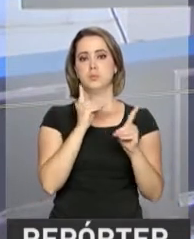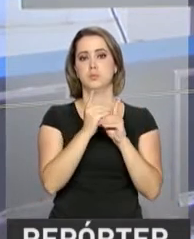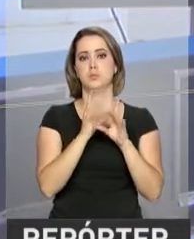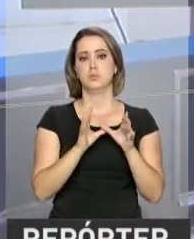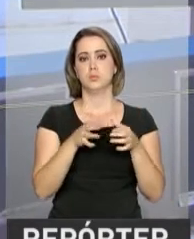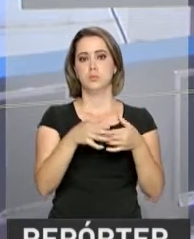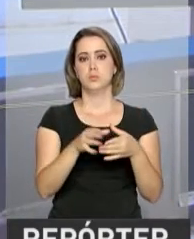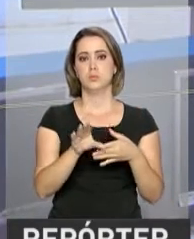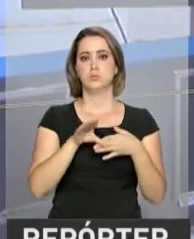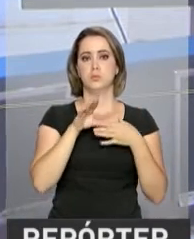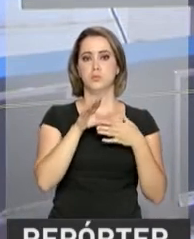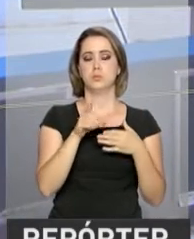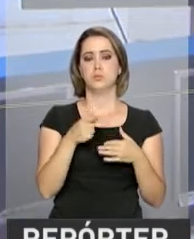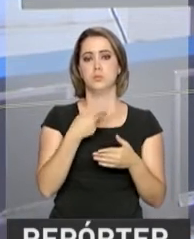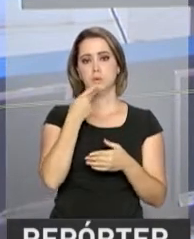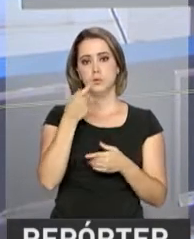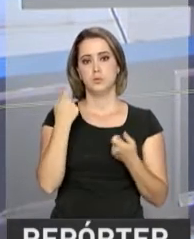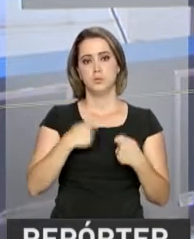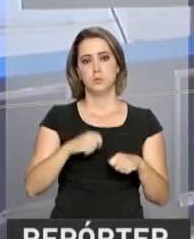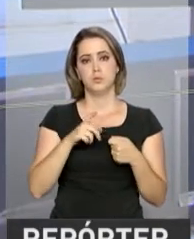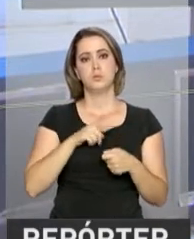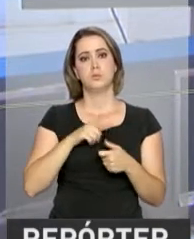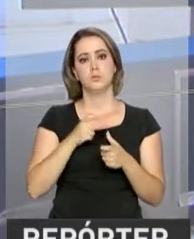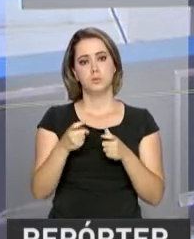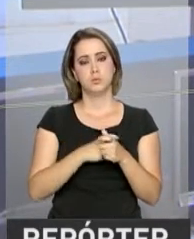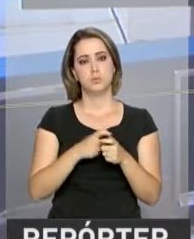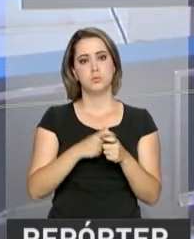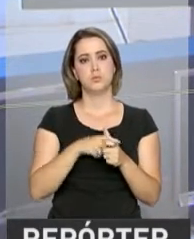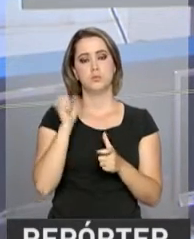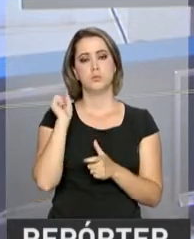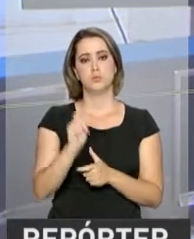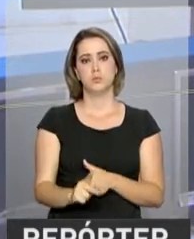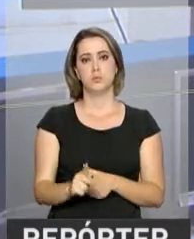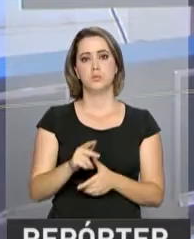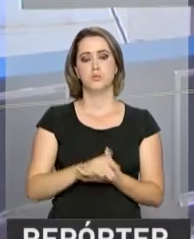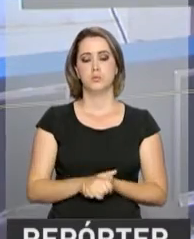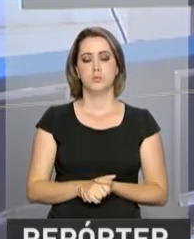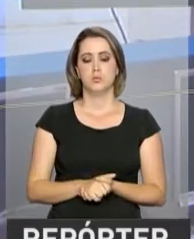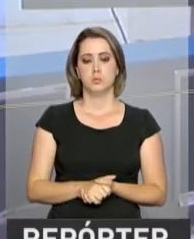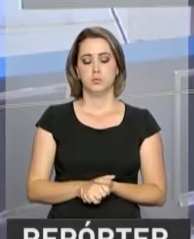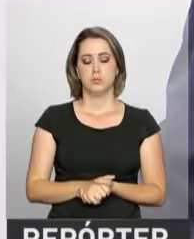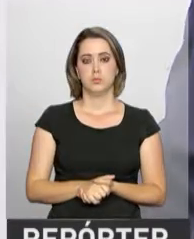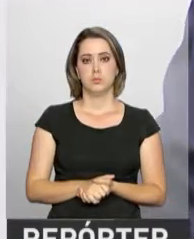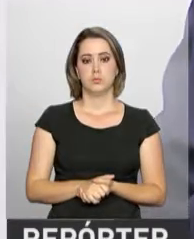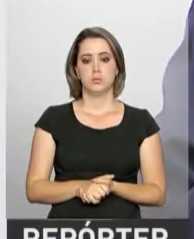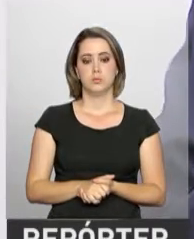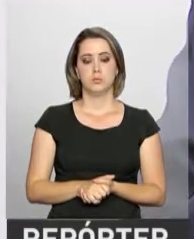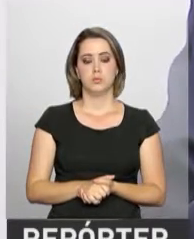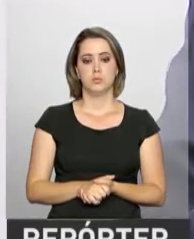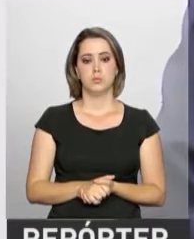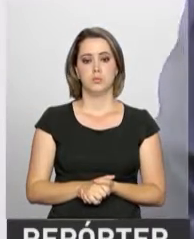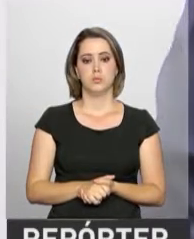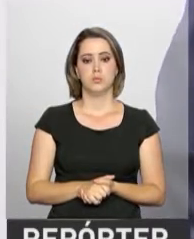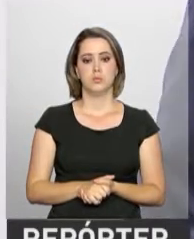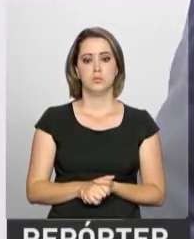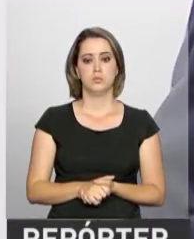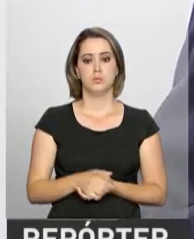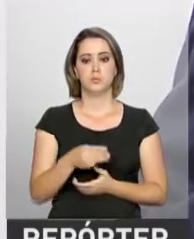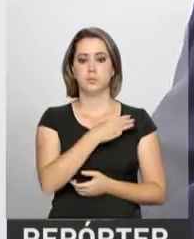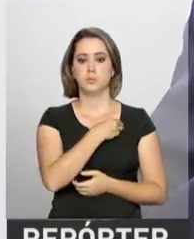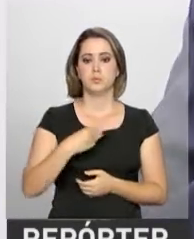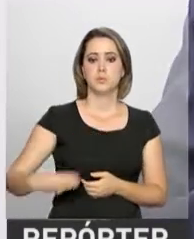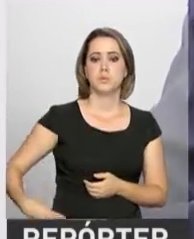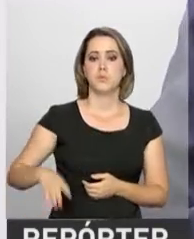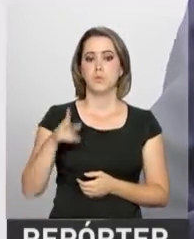encontro da comissão e reafirmou que existe sim déficit da previdência o ministro contestou